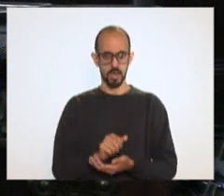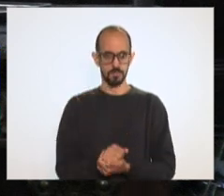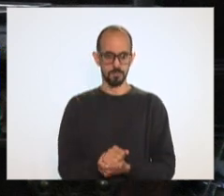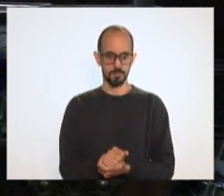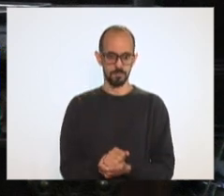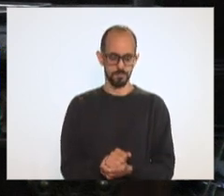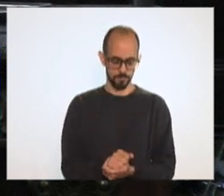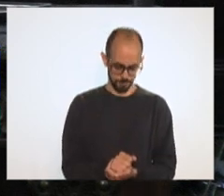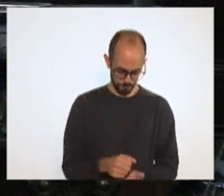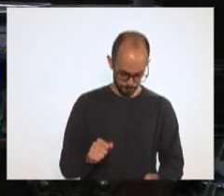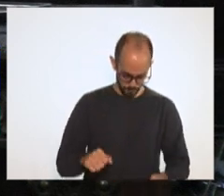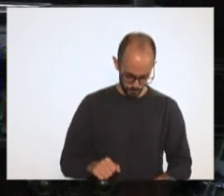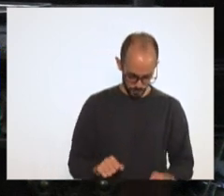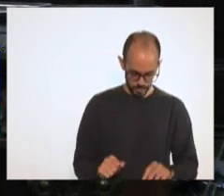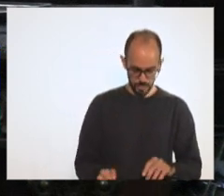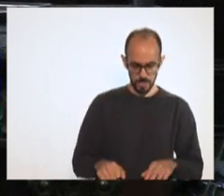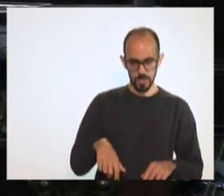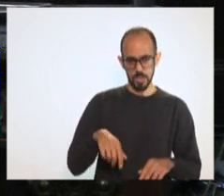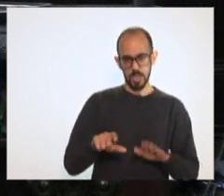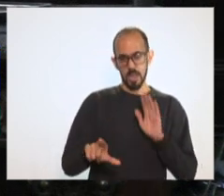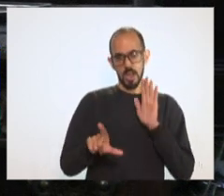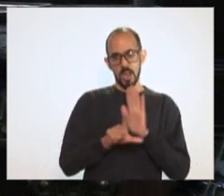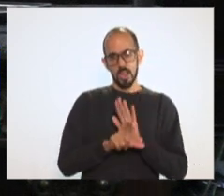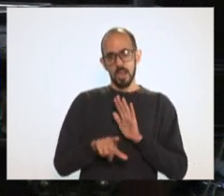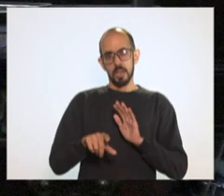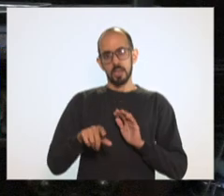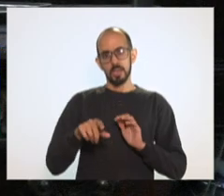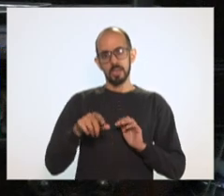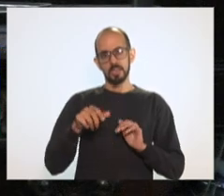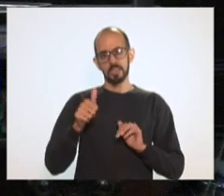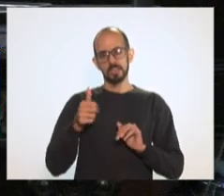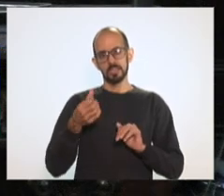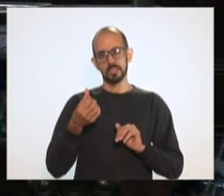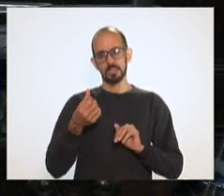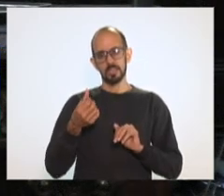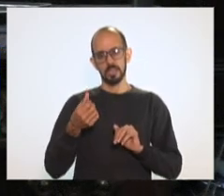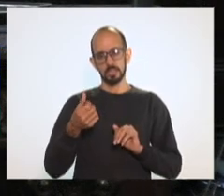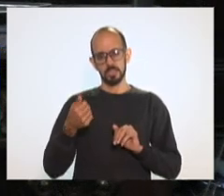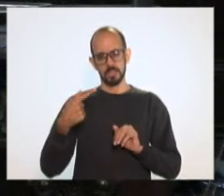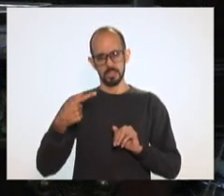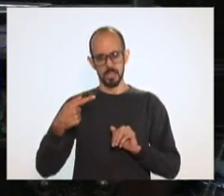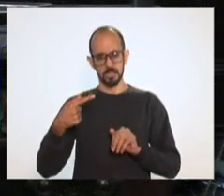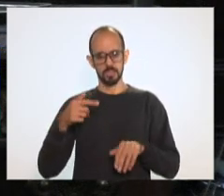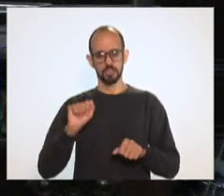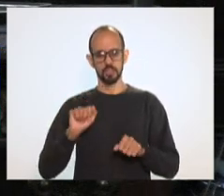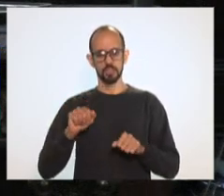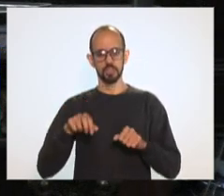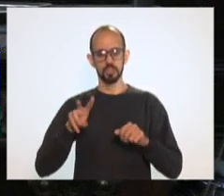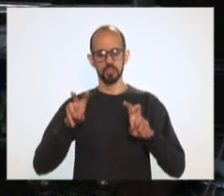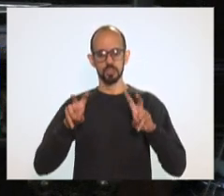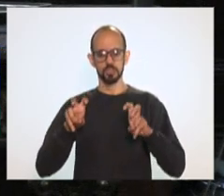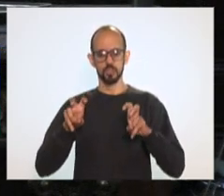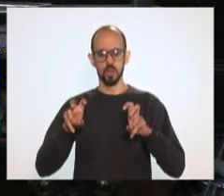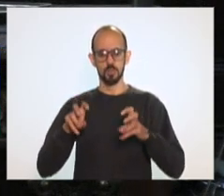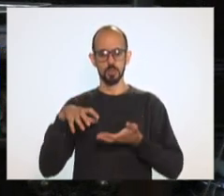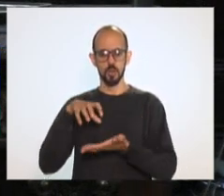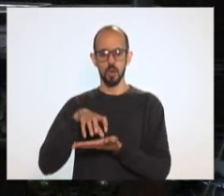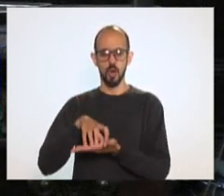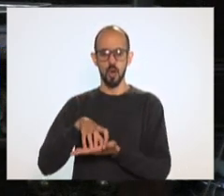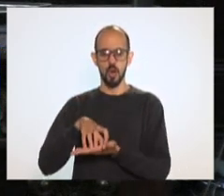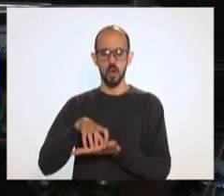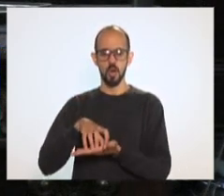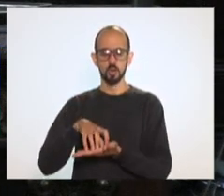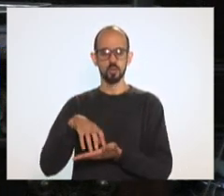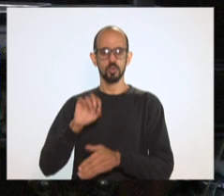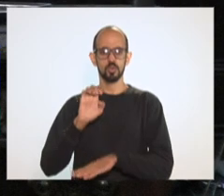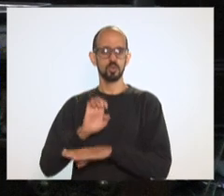de lei 2601 de 2017 de autoria da deputada Marta Rocha que dispõe sobre a implantação do serviço de verificação de óbitos no âmbito do